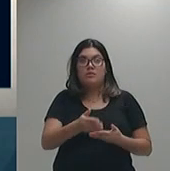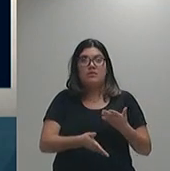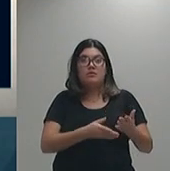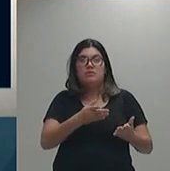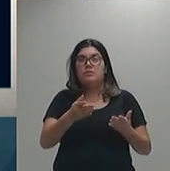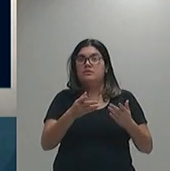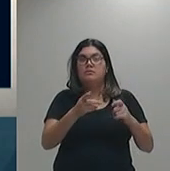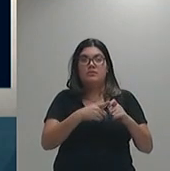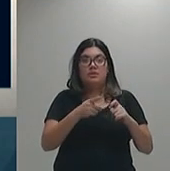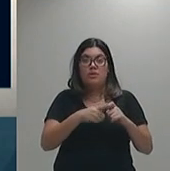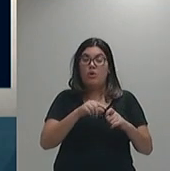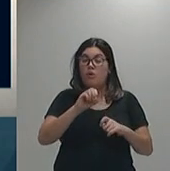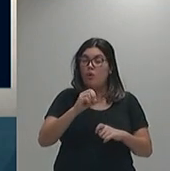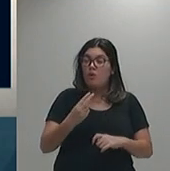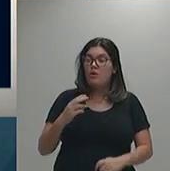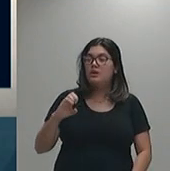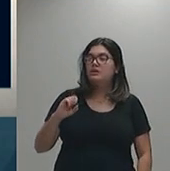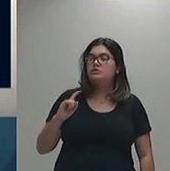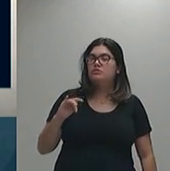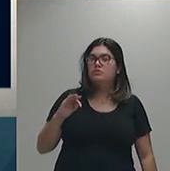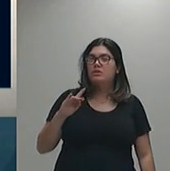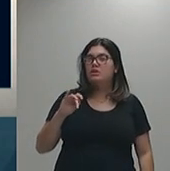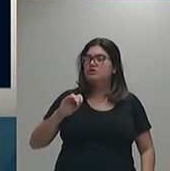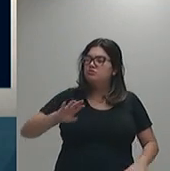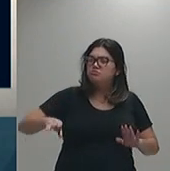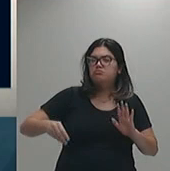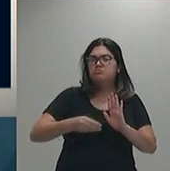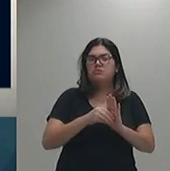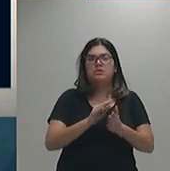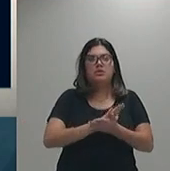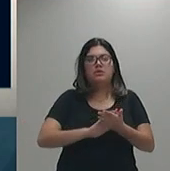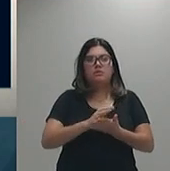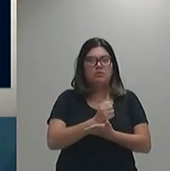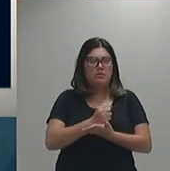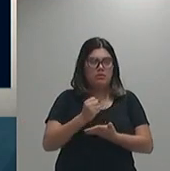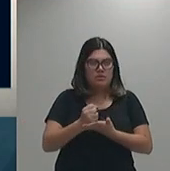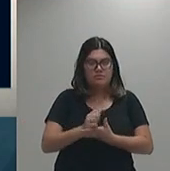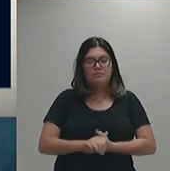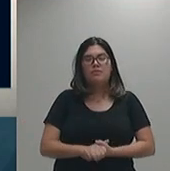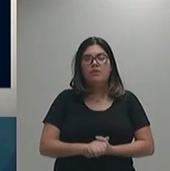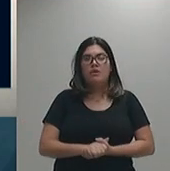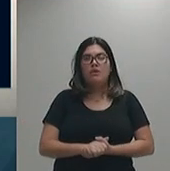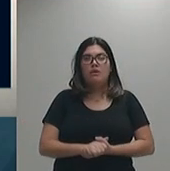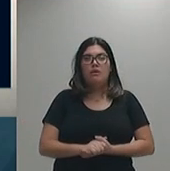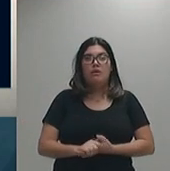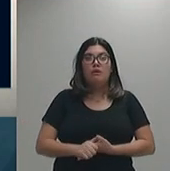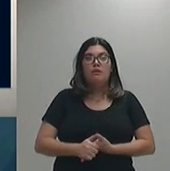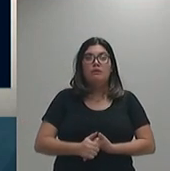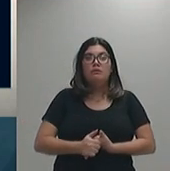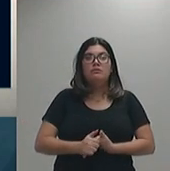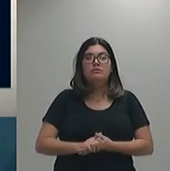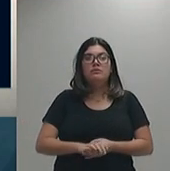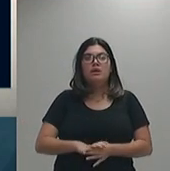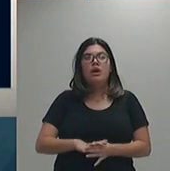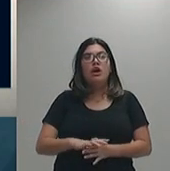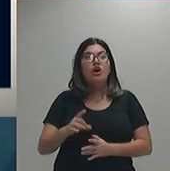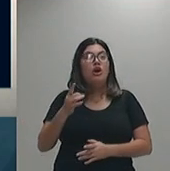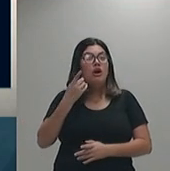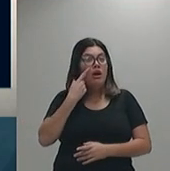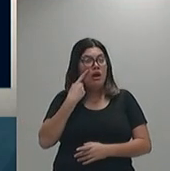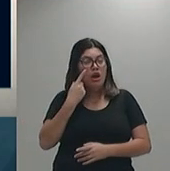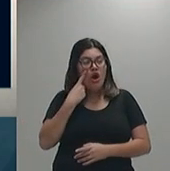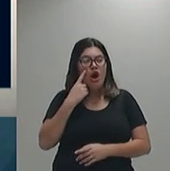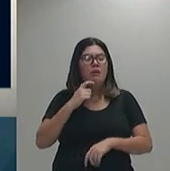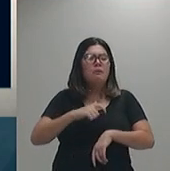já nem mais integram o contrato um beijo a vossas excelências que apenas nos dois casos afetados hoje para